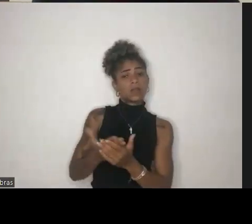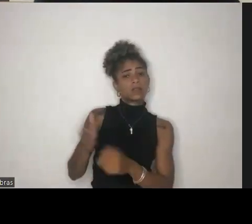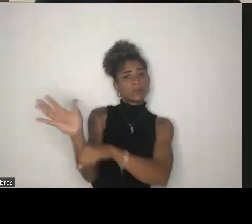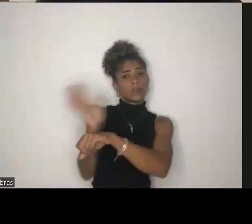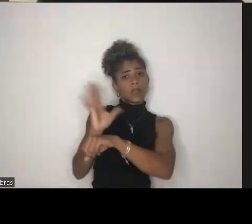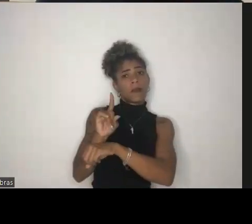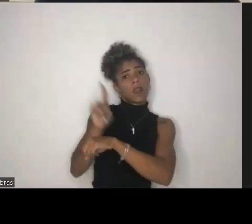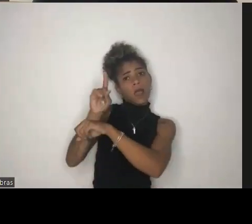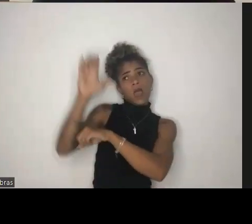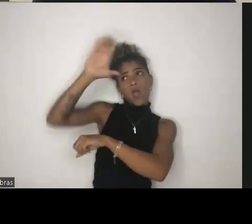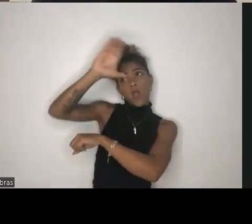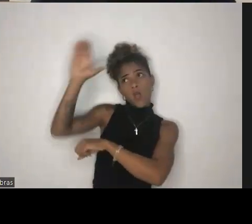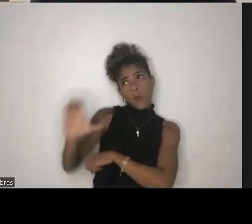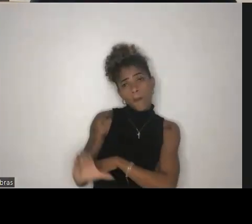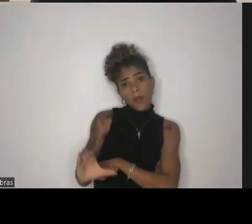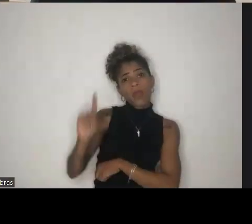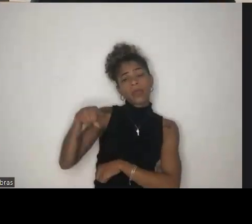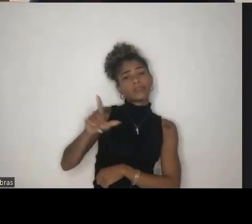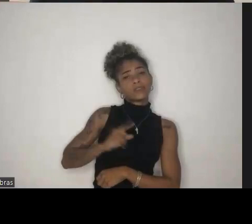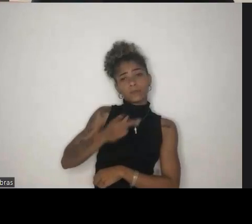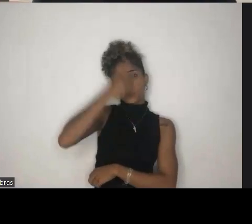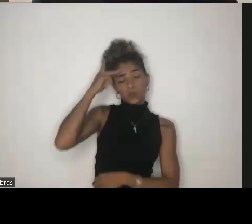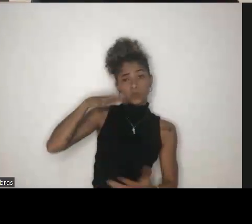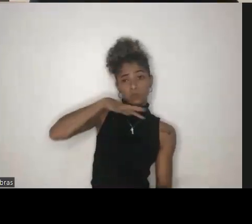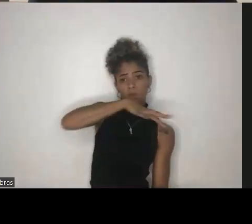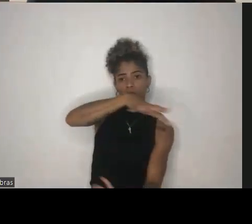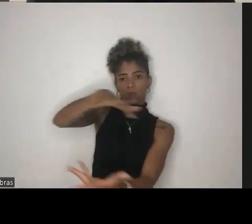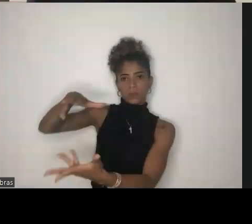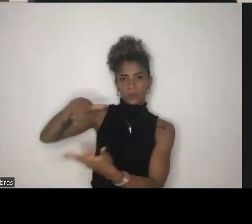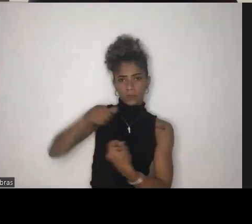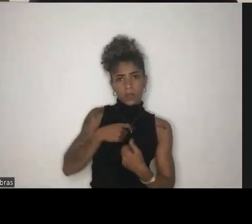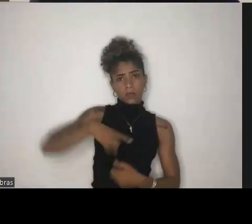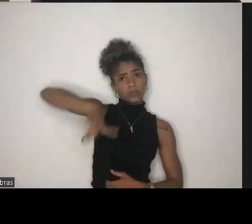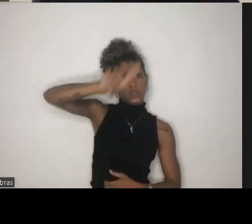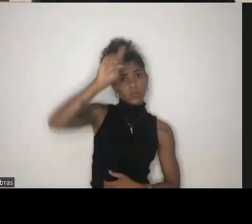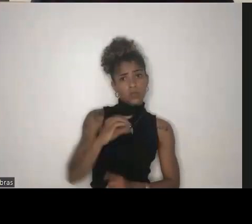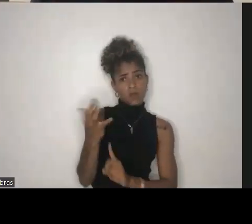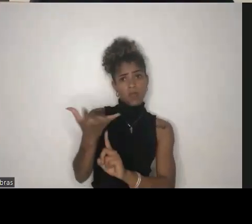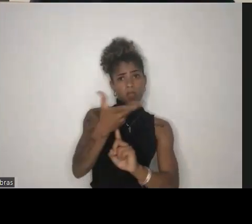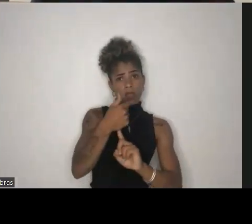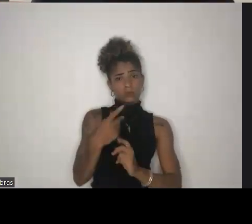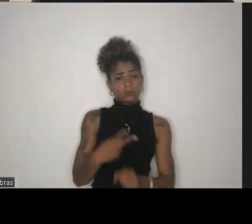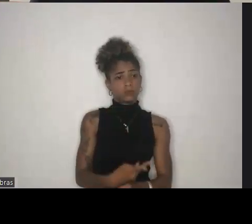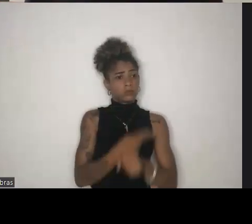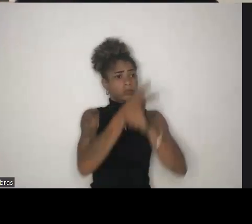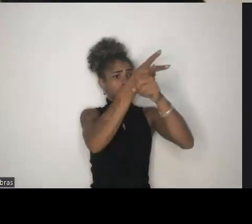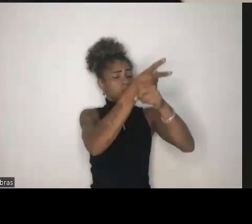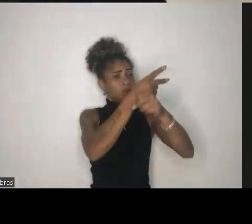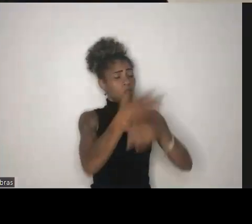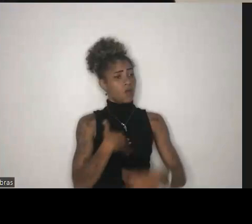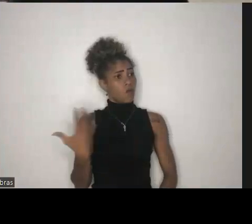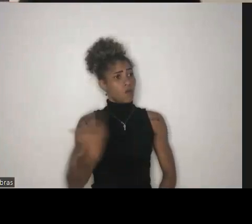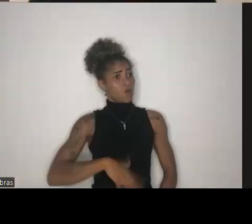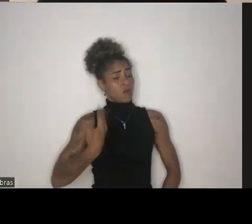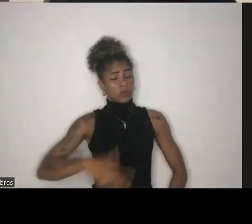que tinha gente do mundo inteiro e eu fui o diretor de arte do filme A gente ganhou um prêmio e eu fiquei muito feliz porque